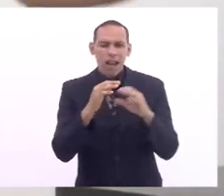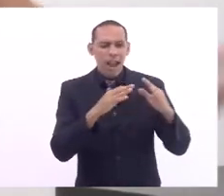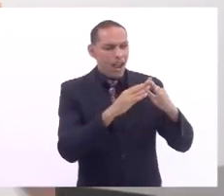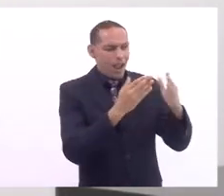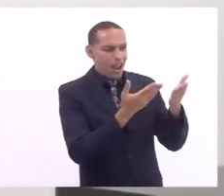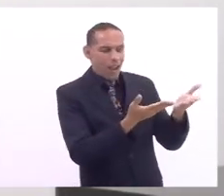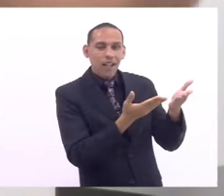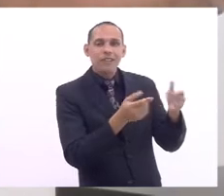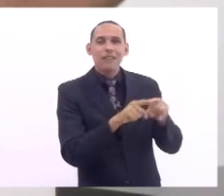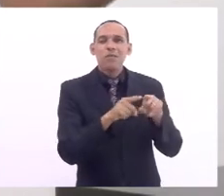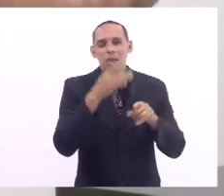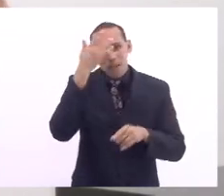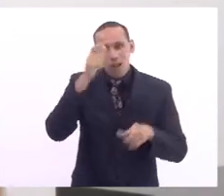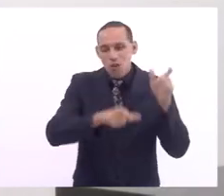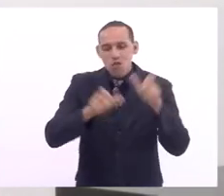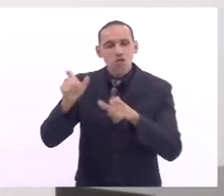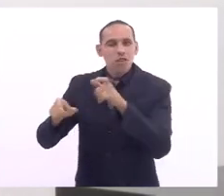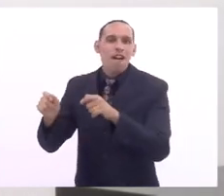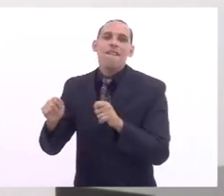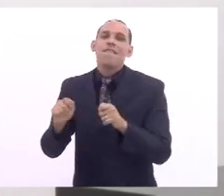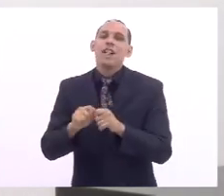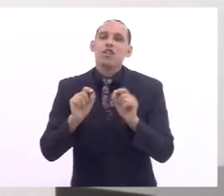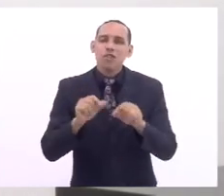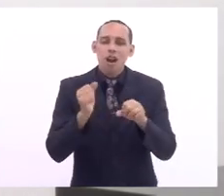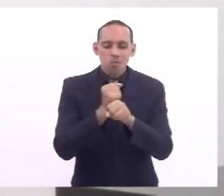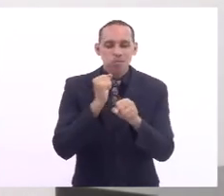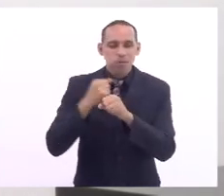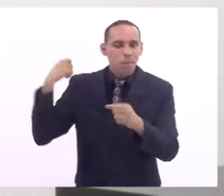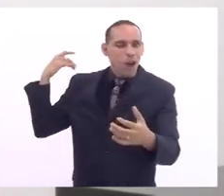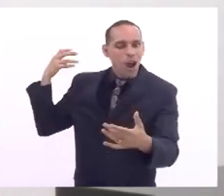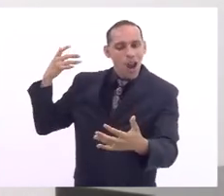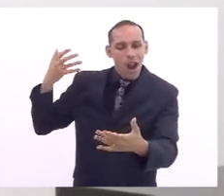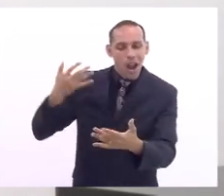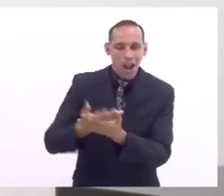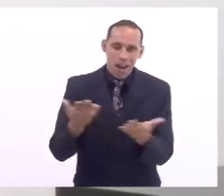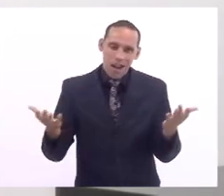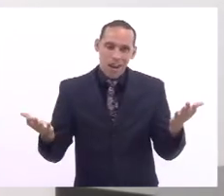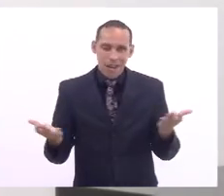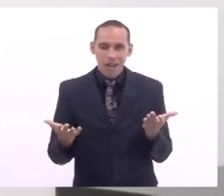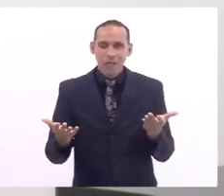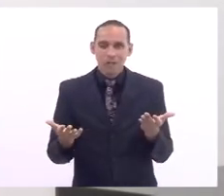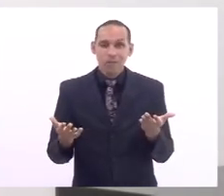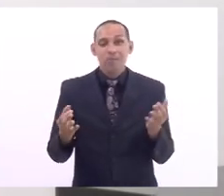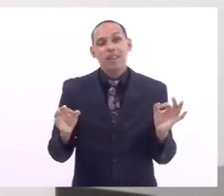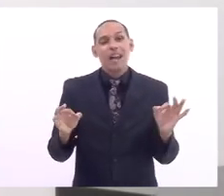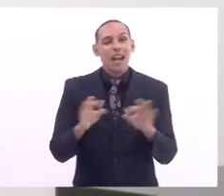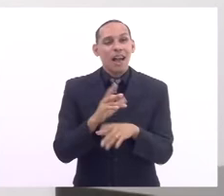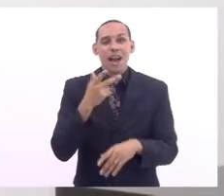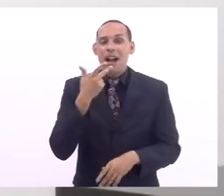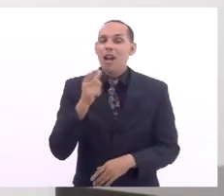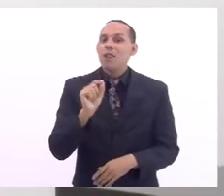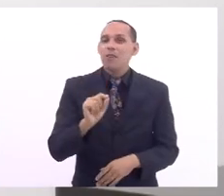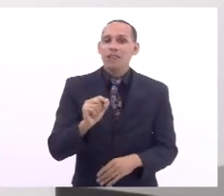mas também de todas as pessoas que fizeram essa construção ao longo da história e finalizar dizendo que para minha casa Fluminense